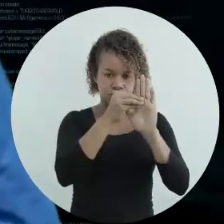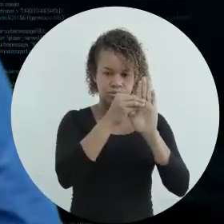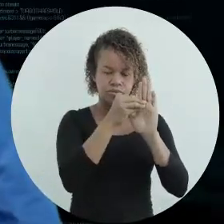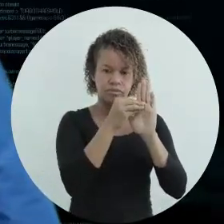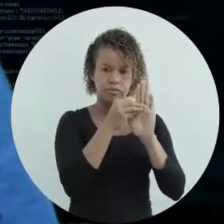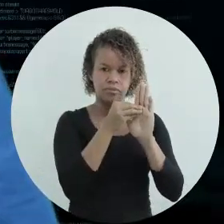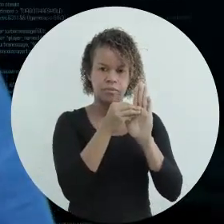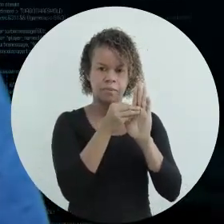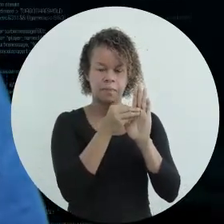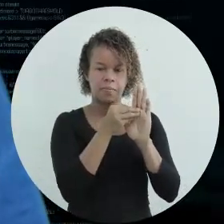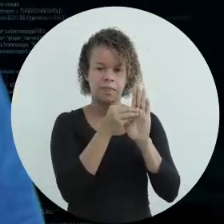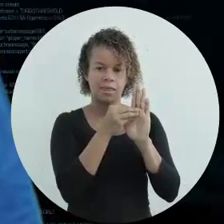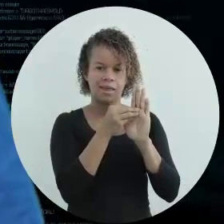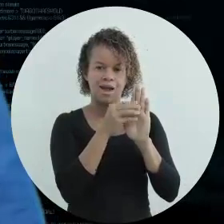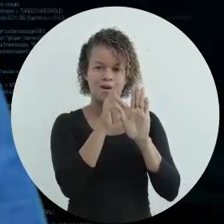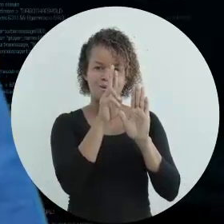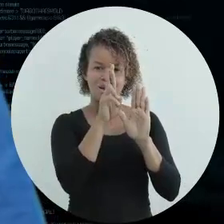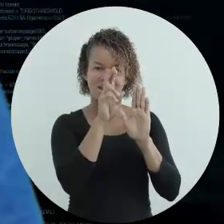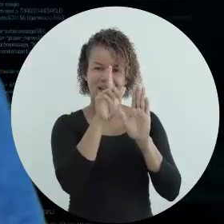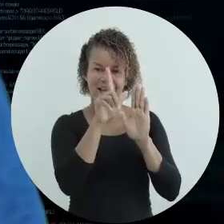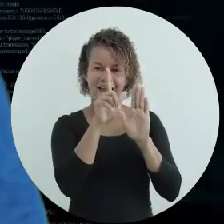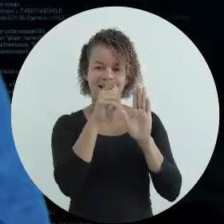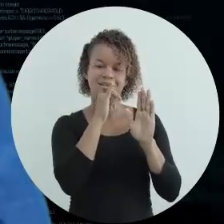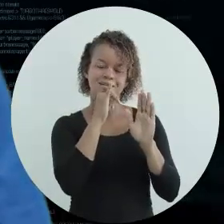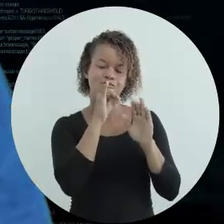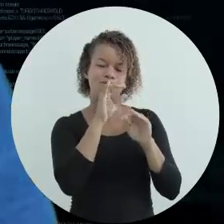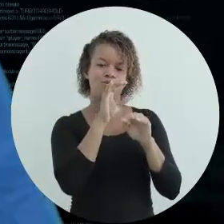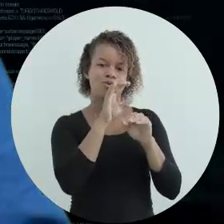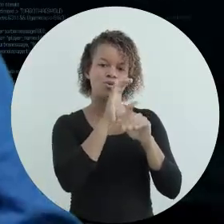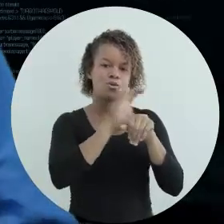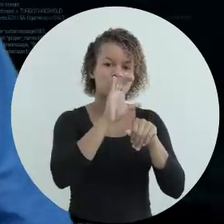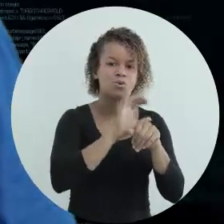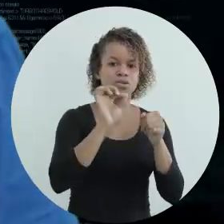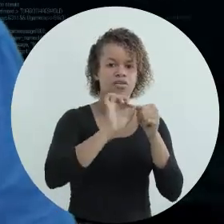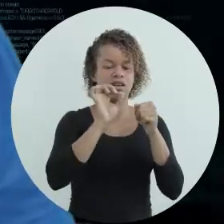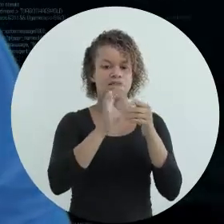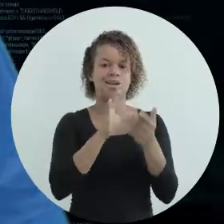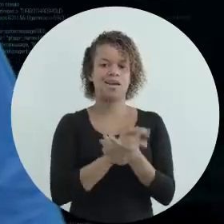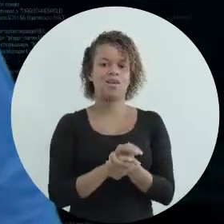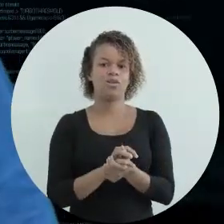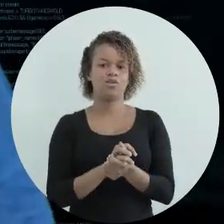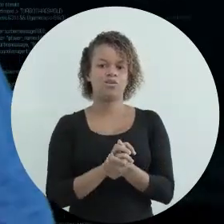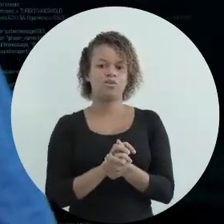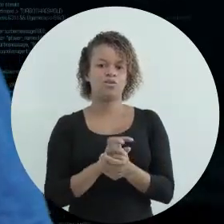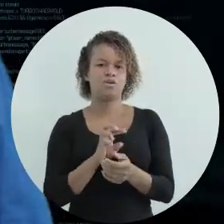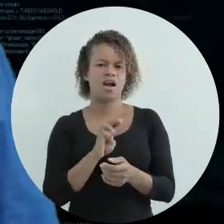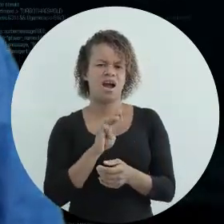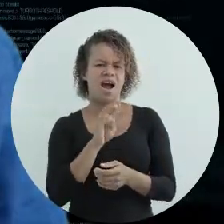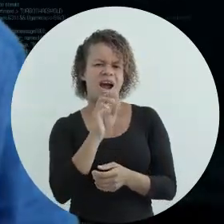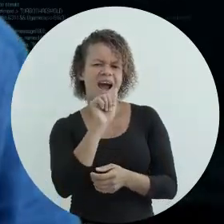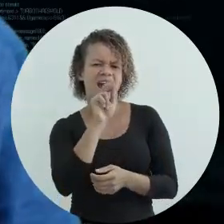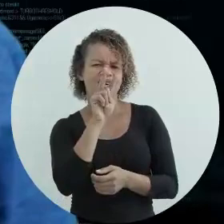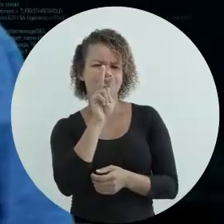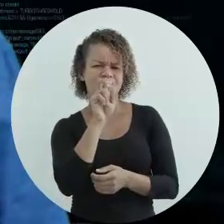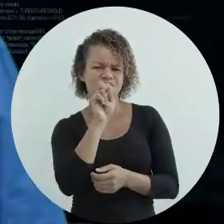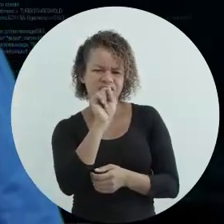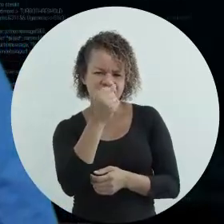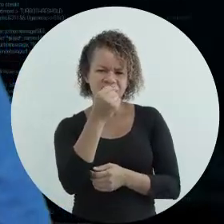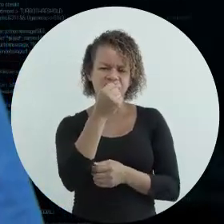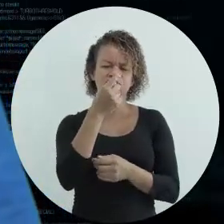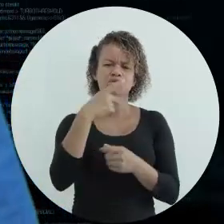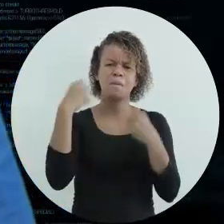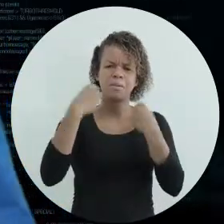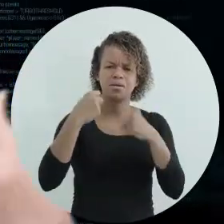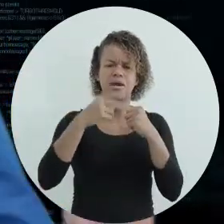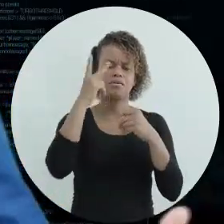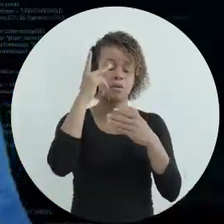a URL, por exemplo, do curso que você está fazendo, do AVA que você está utilizando, você faz uma requisição.